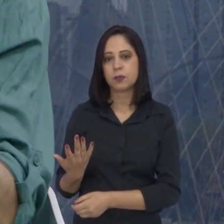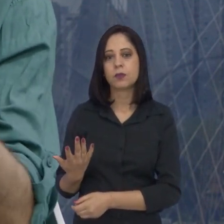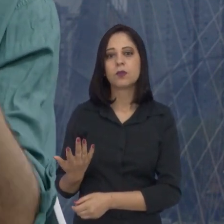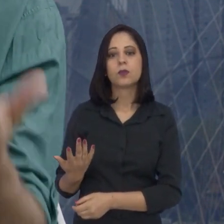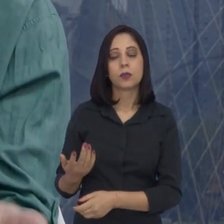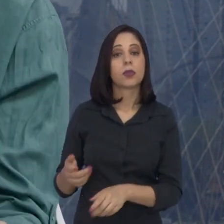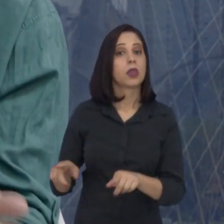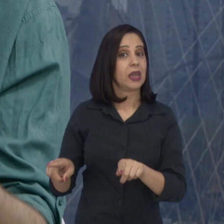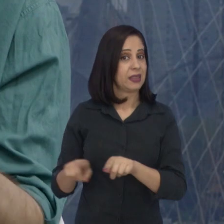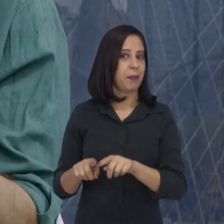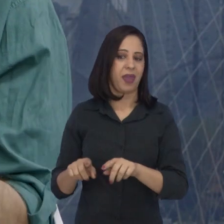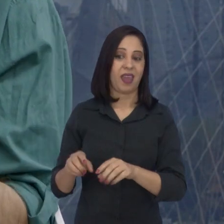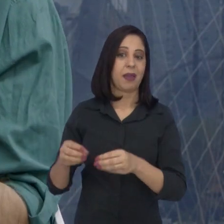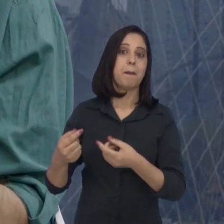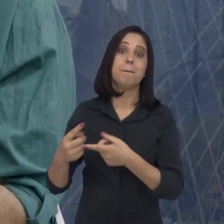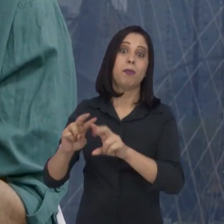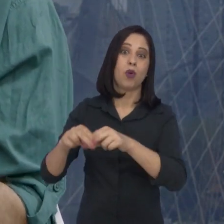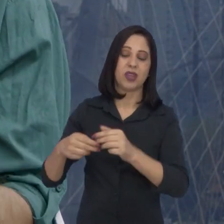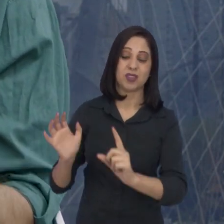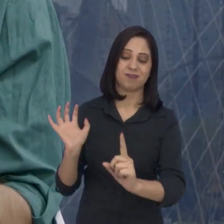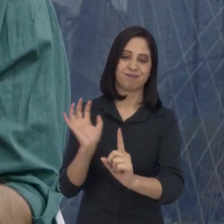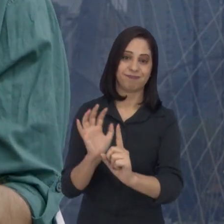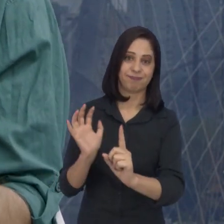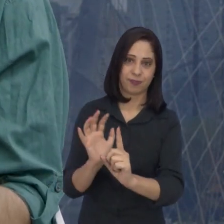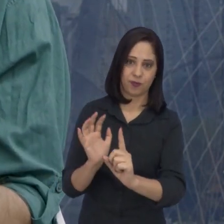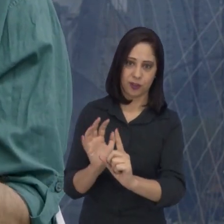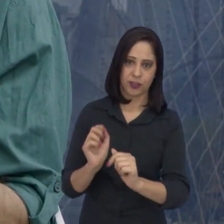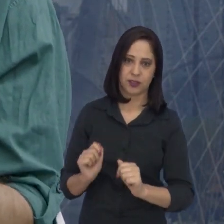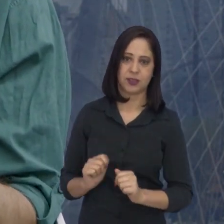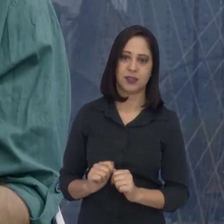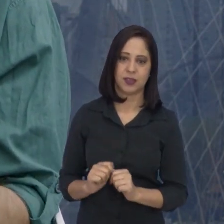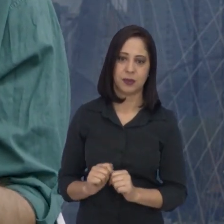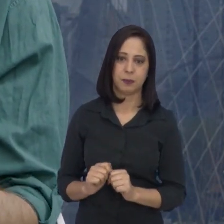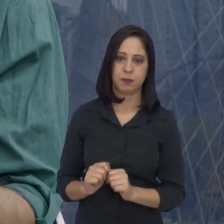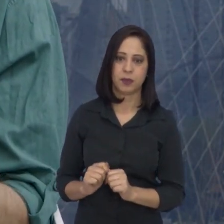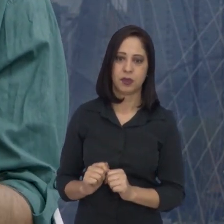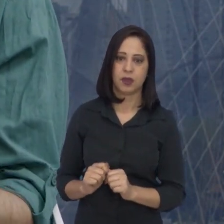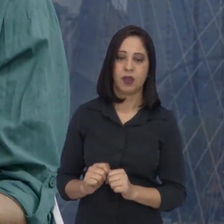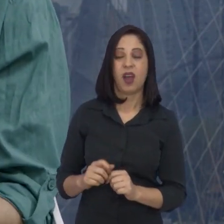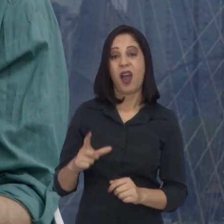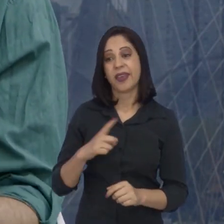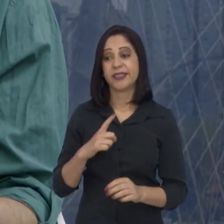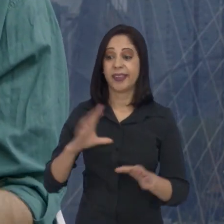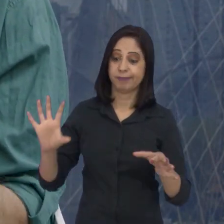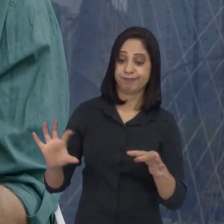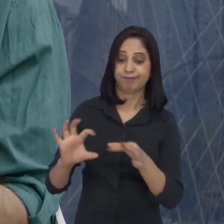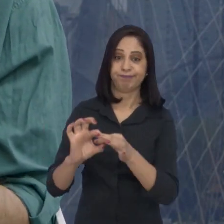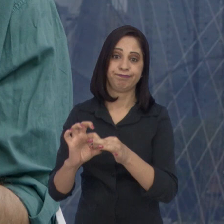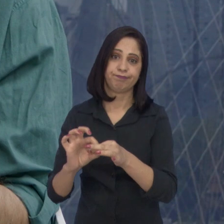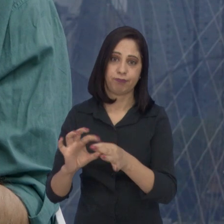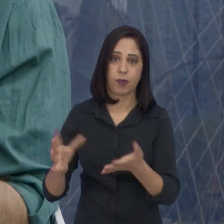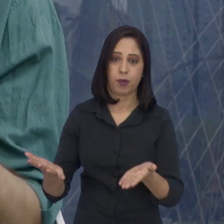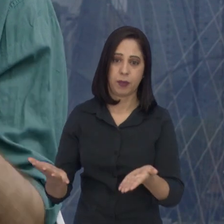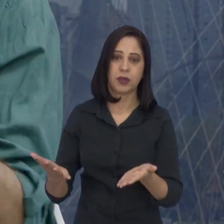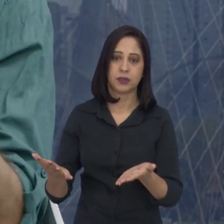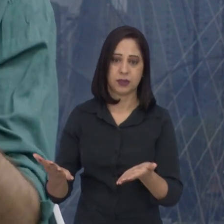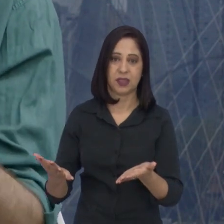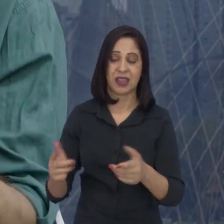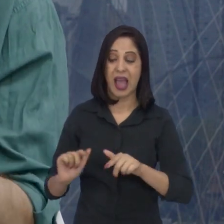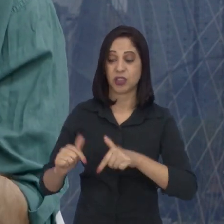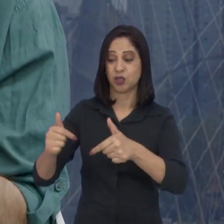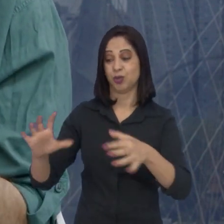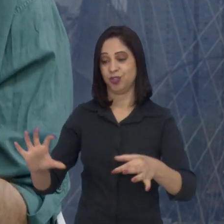uma decorrência, vamos dizer assim, de uma ação conjunta, né? Ou de